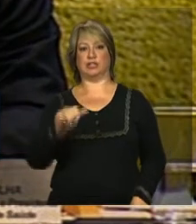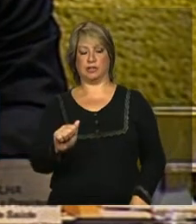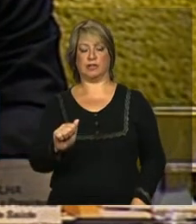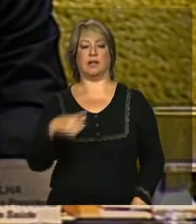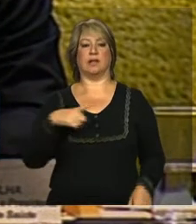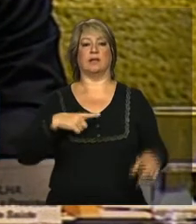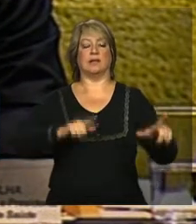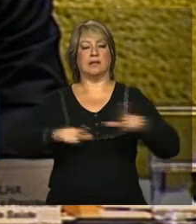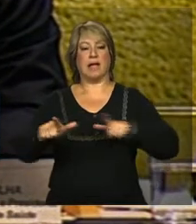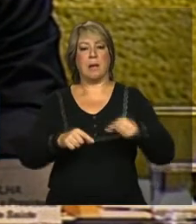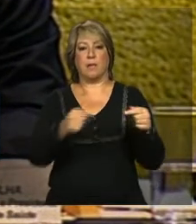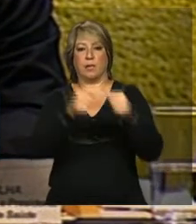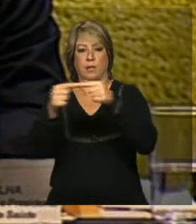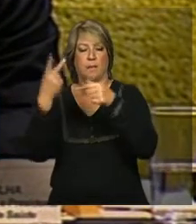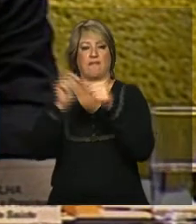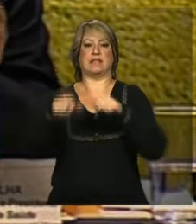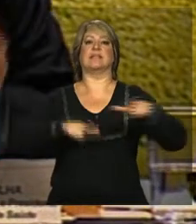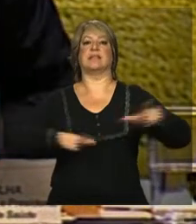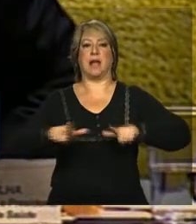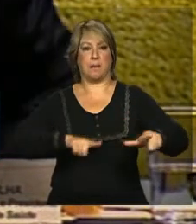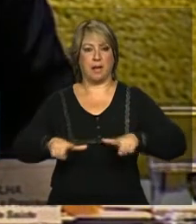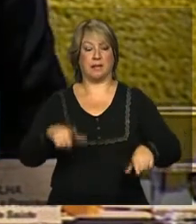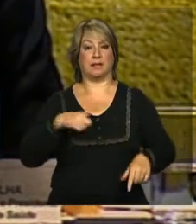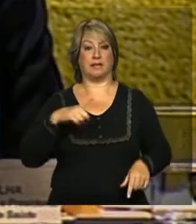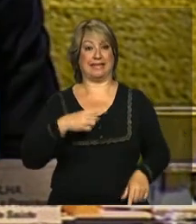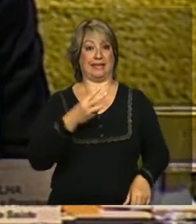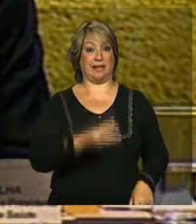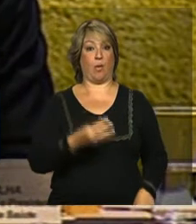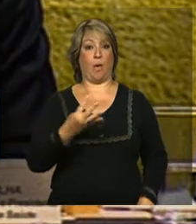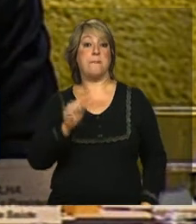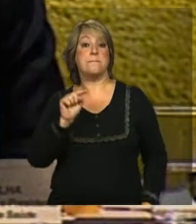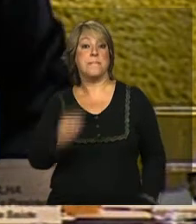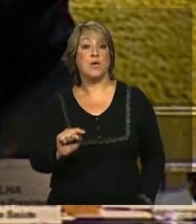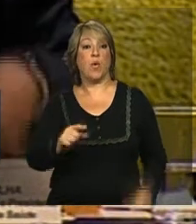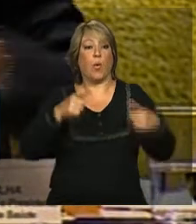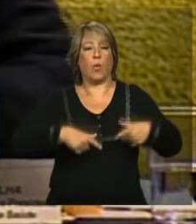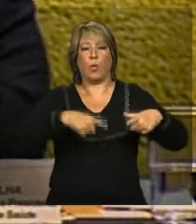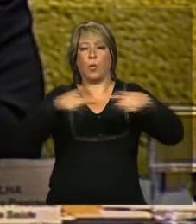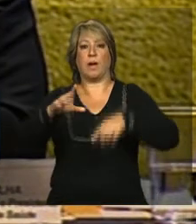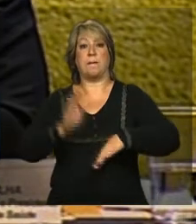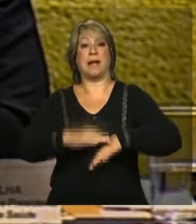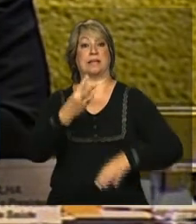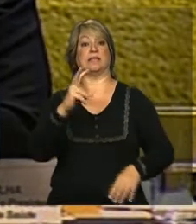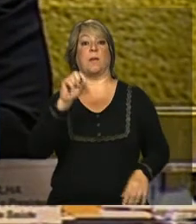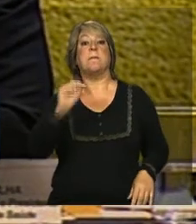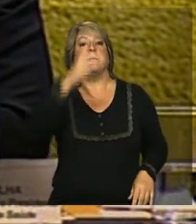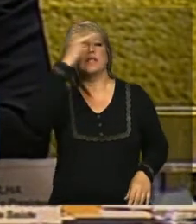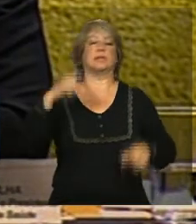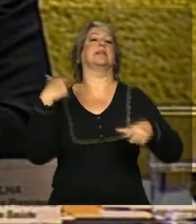estruturas adaptadas para fazer a campanha de vacinação ou fundida que são 34 mil postos mais de 350 mil profissionais